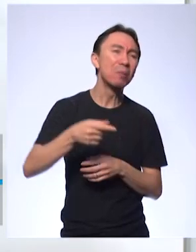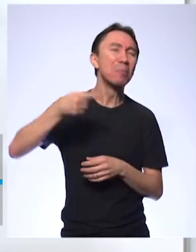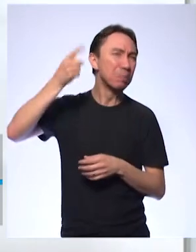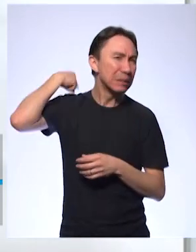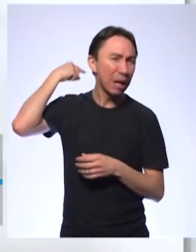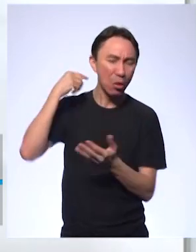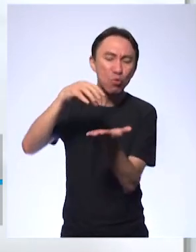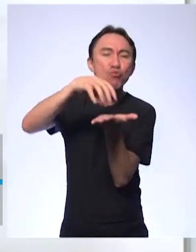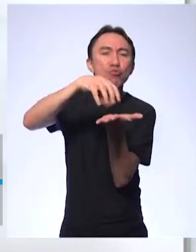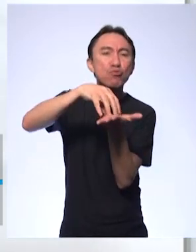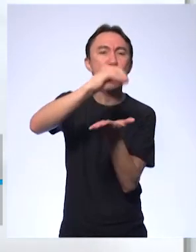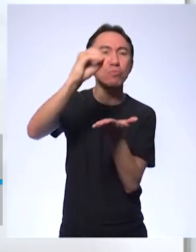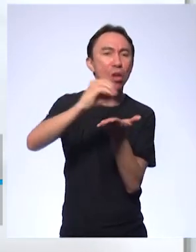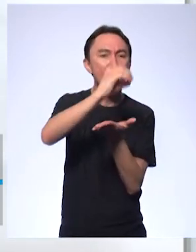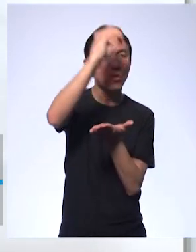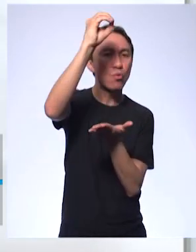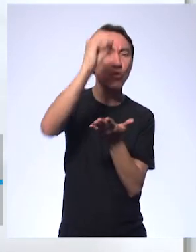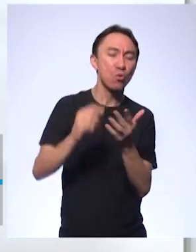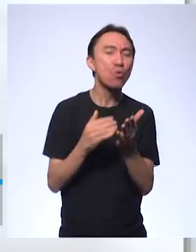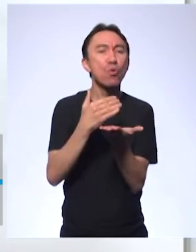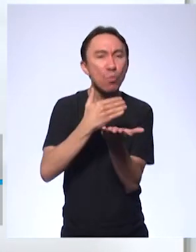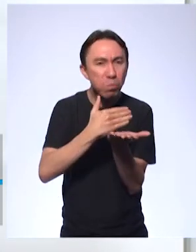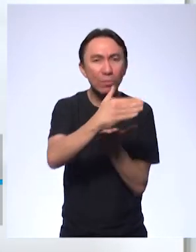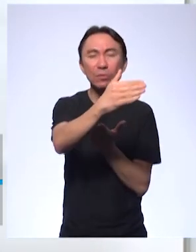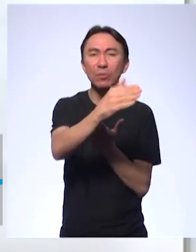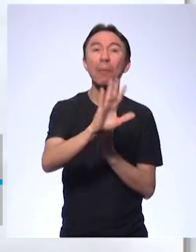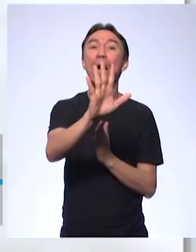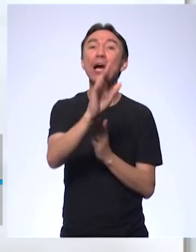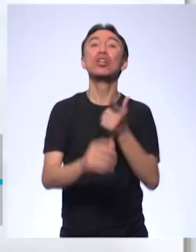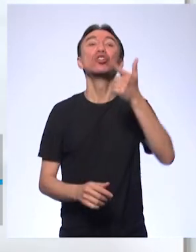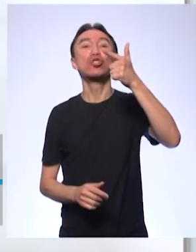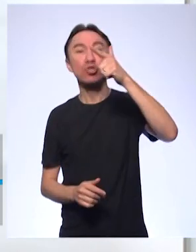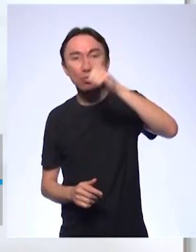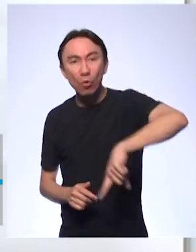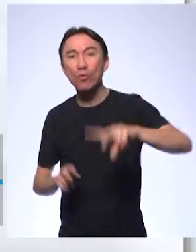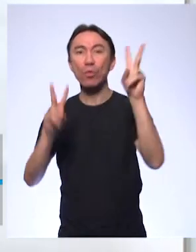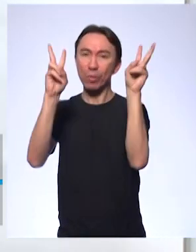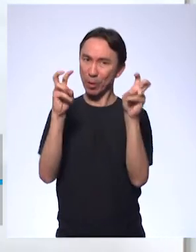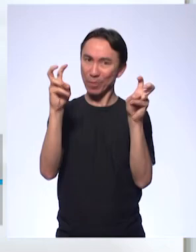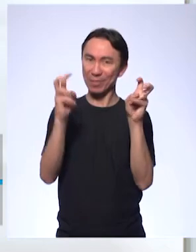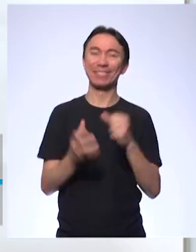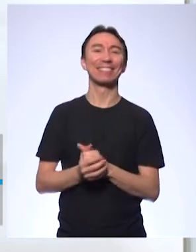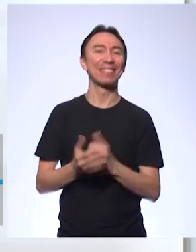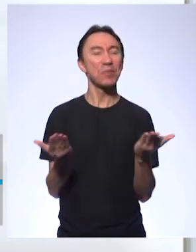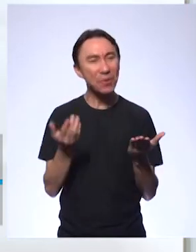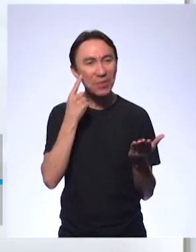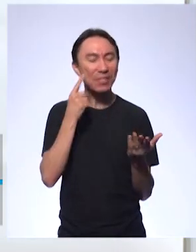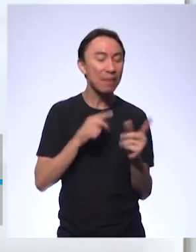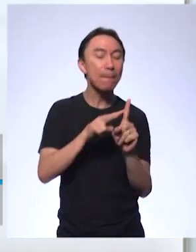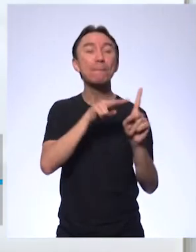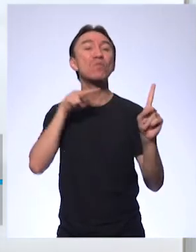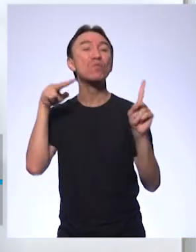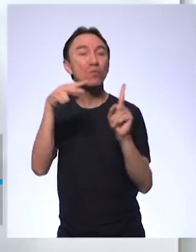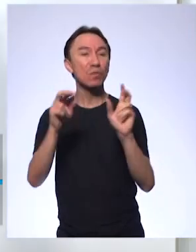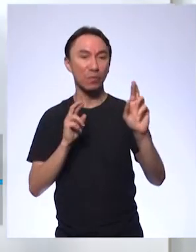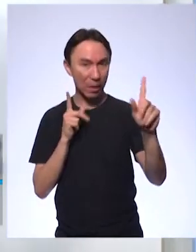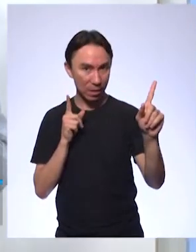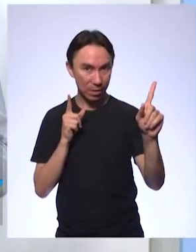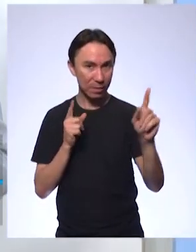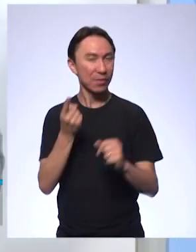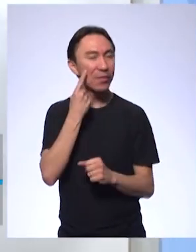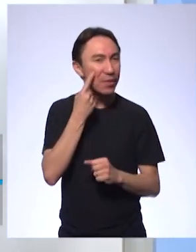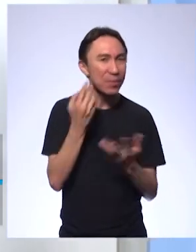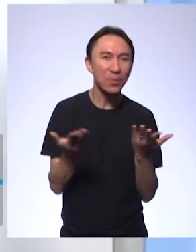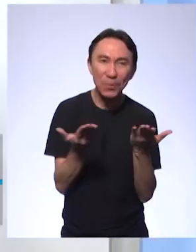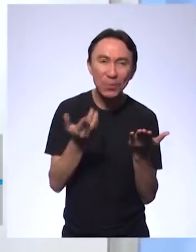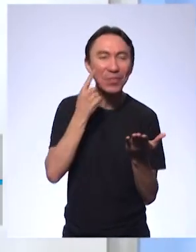de Mídias, mas a gente retomou essa temática com uma outra abordagem, e hoje a gente vai trabalhar aqui um pouquinho da maneira que a gente